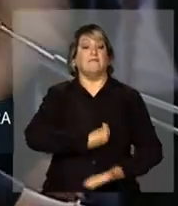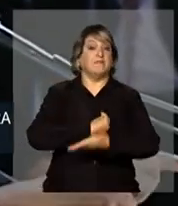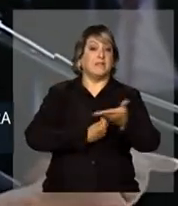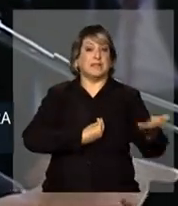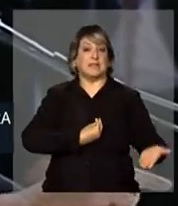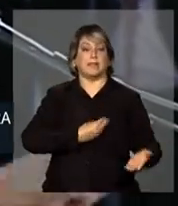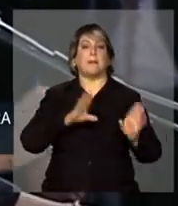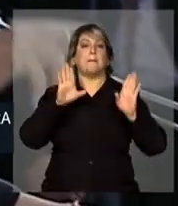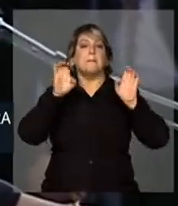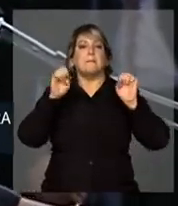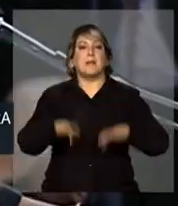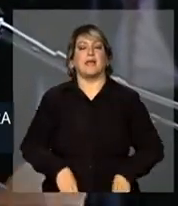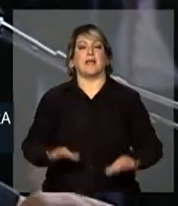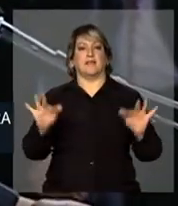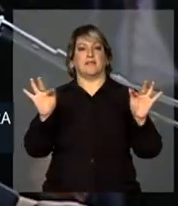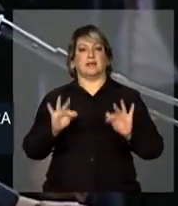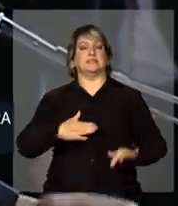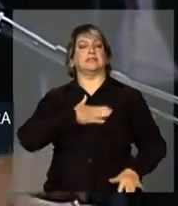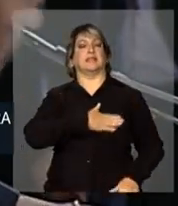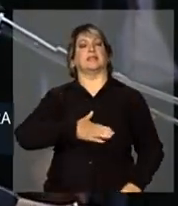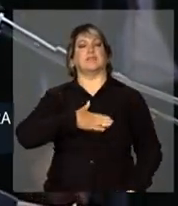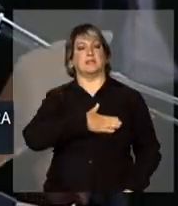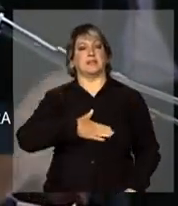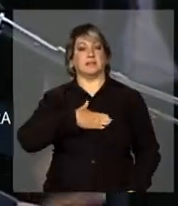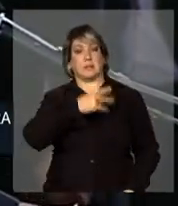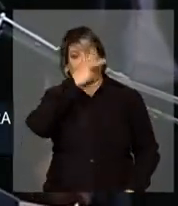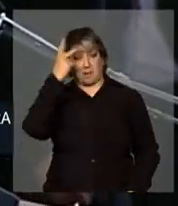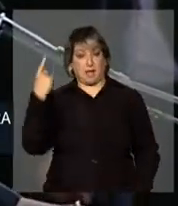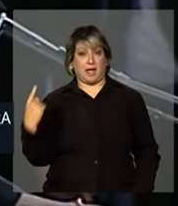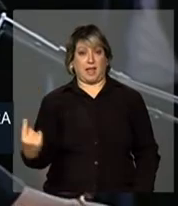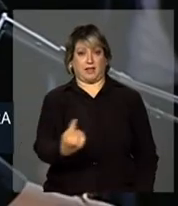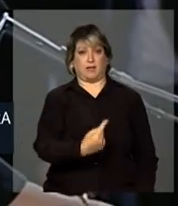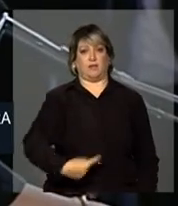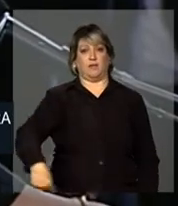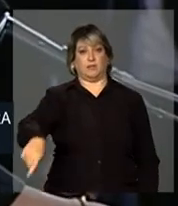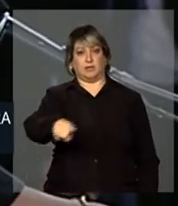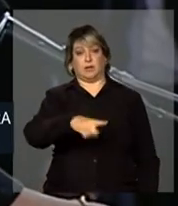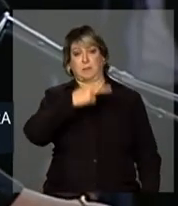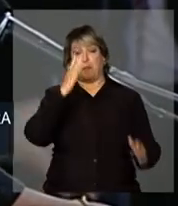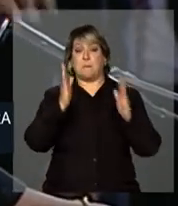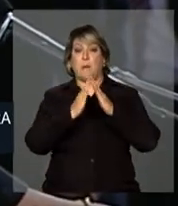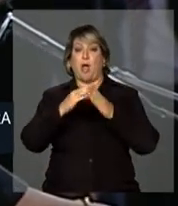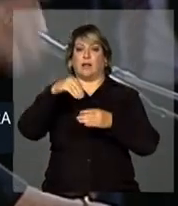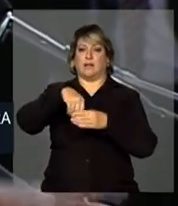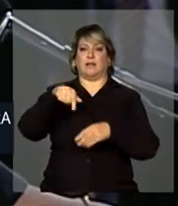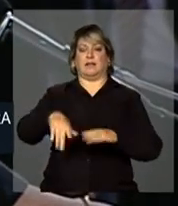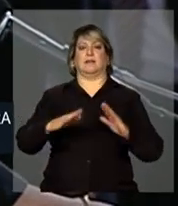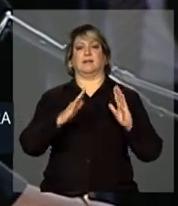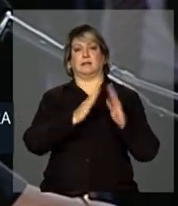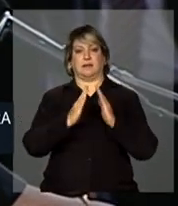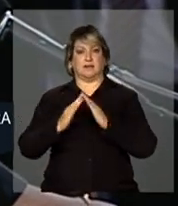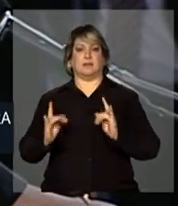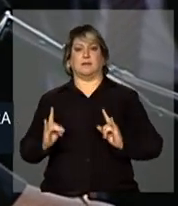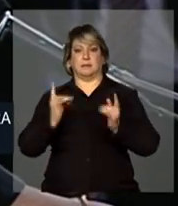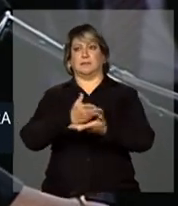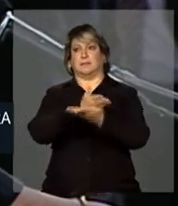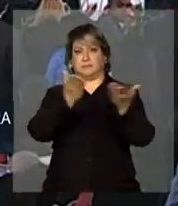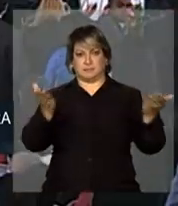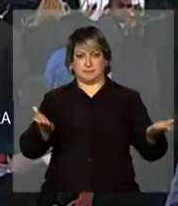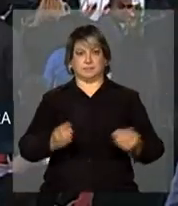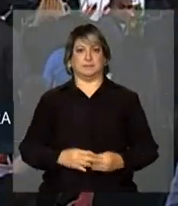o bem-estar e a satisfação de cada um dos moradores desses